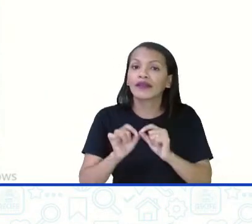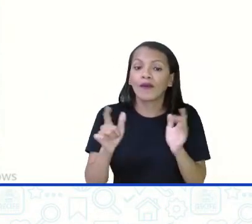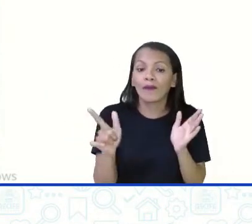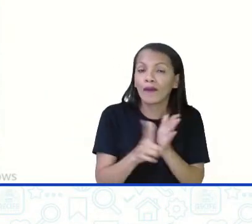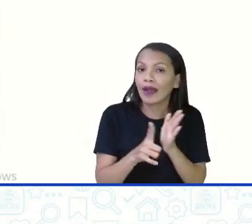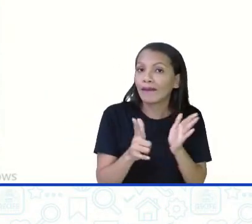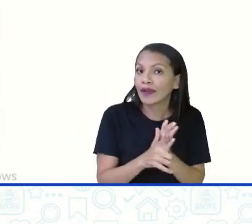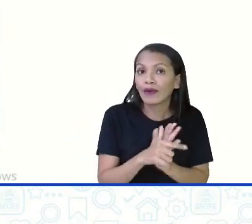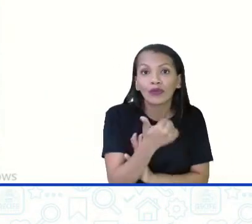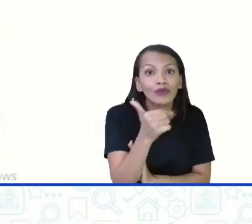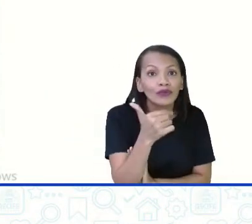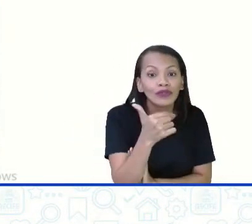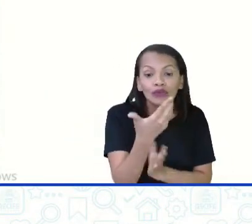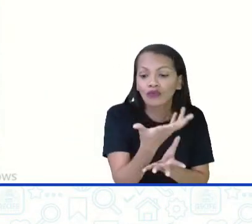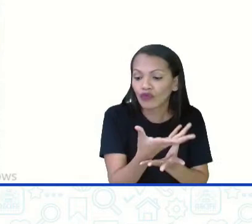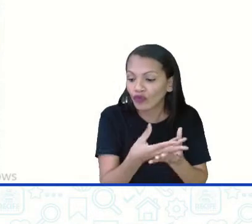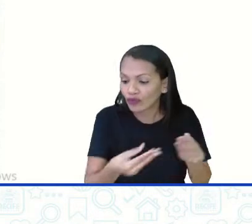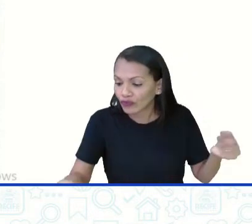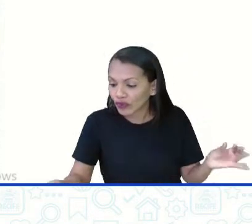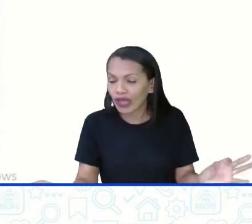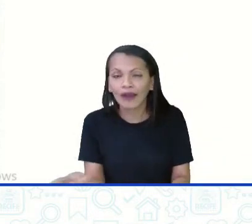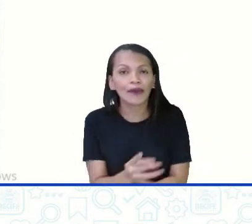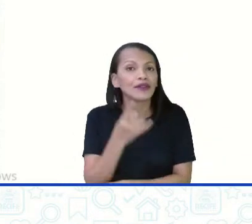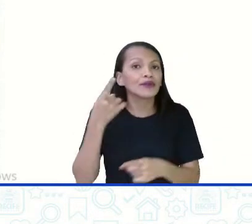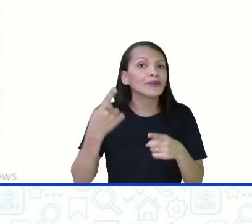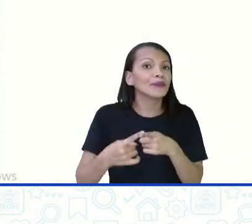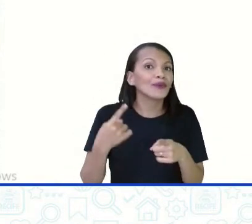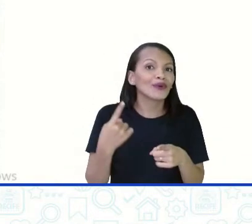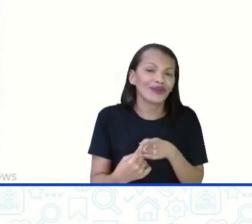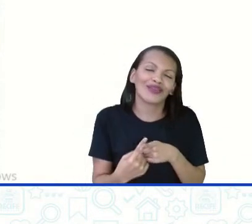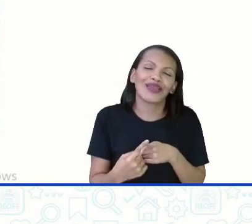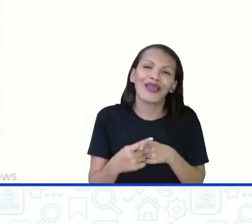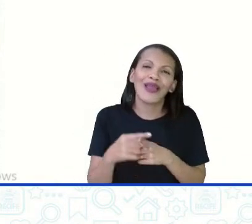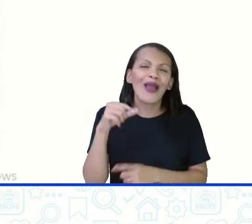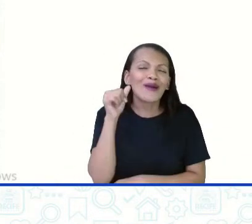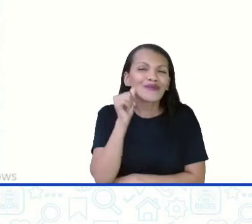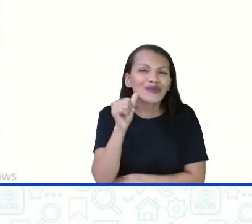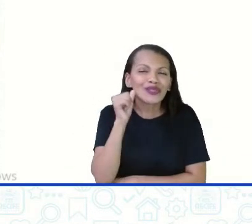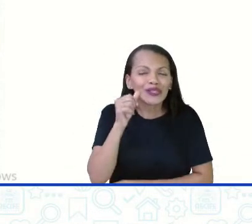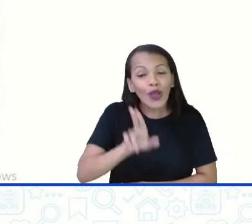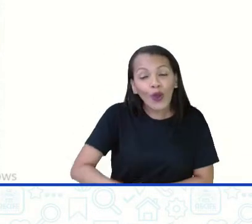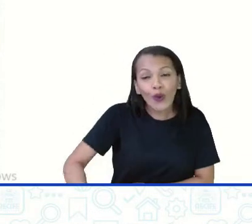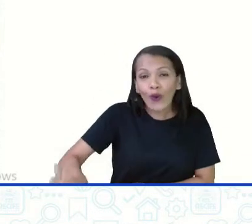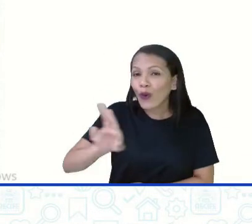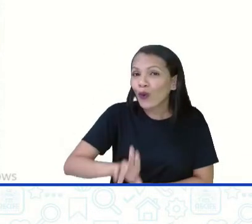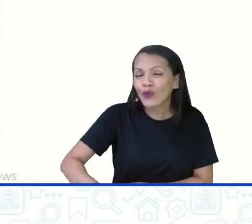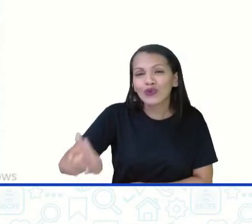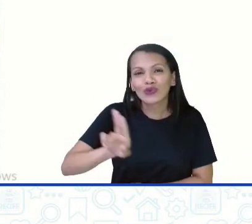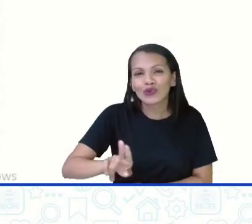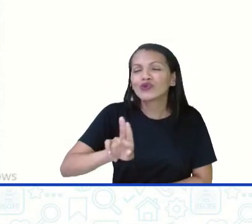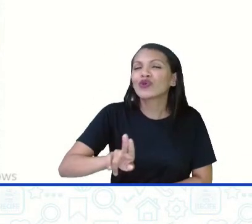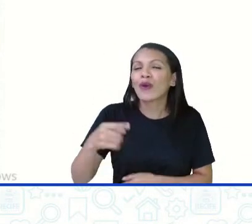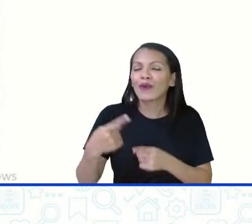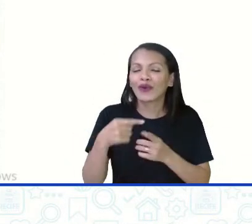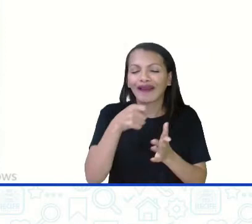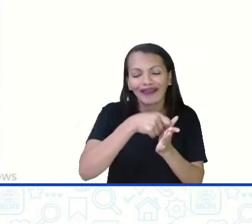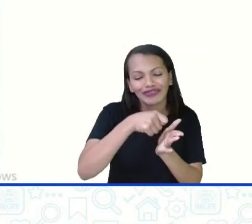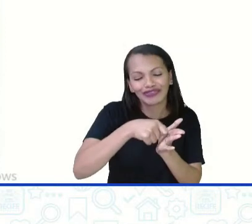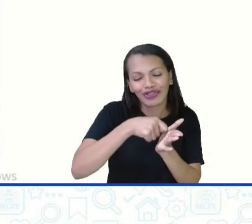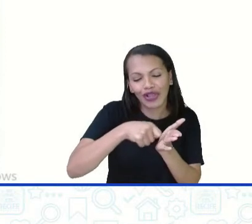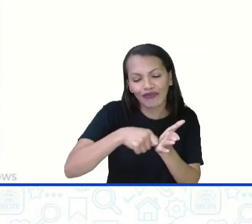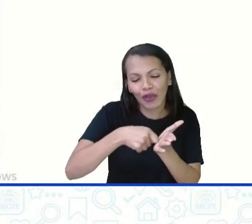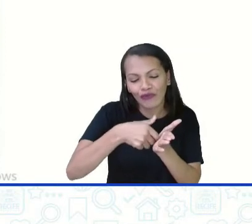havia acabado antes, o papel acabou porque Carol usou o papel para uma função distinta da